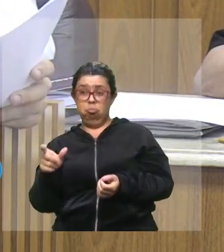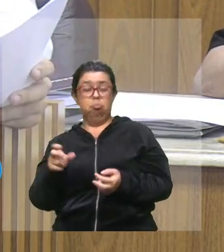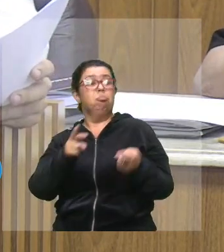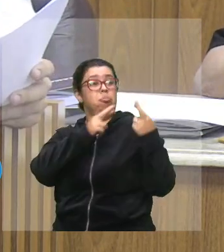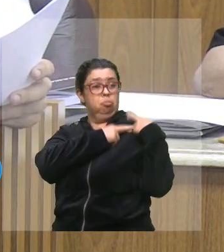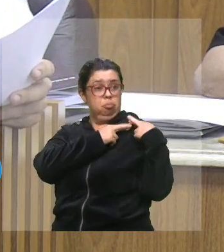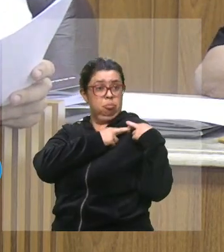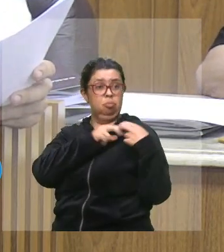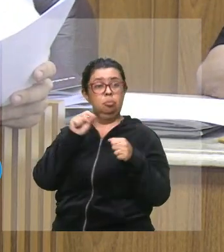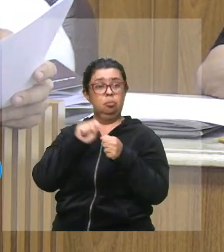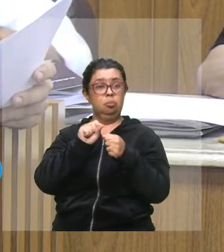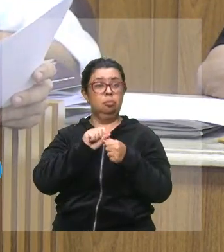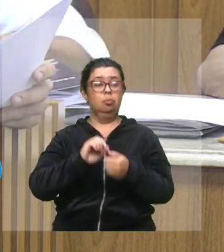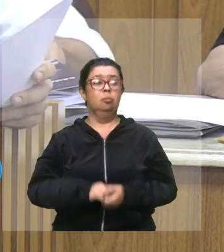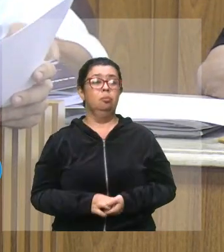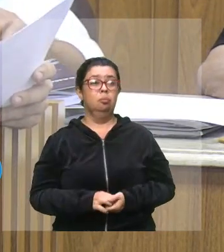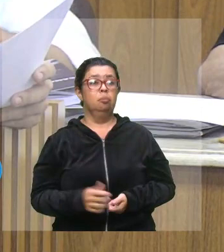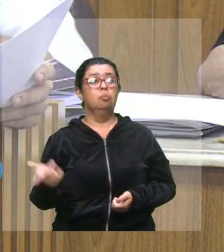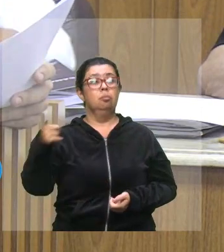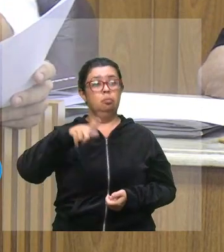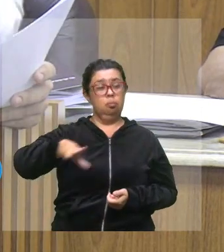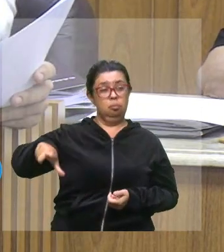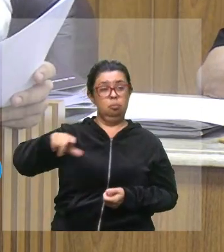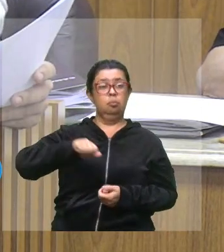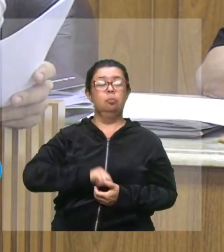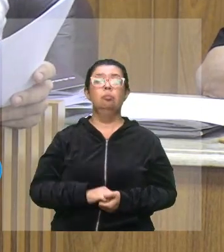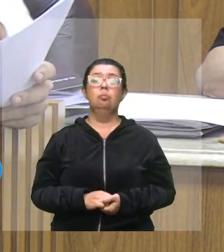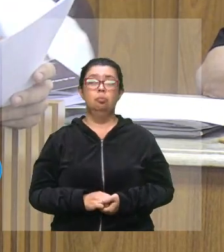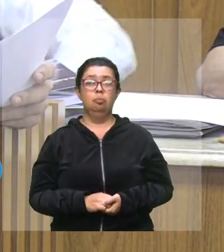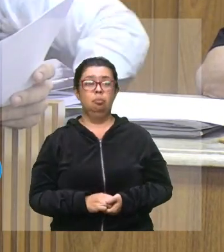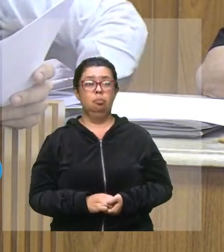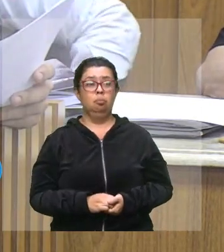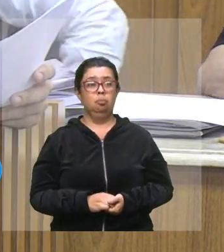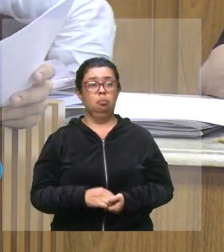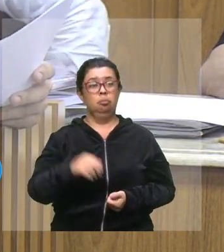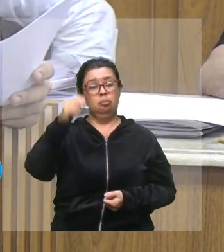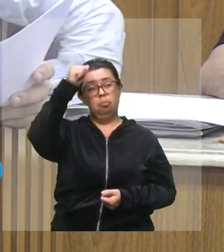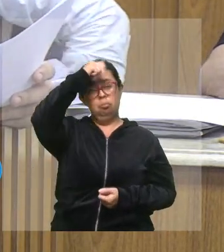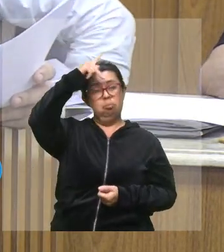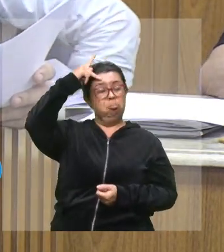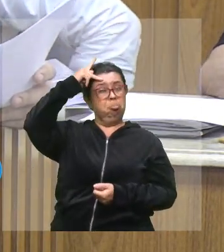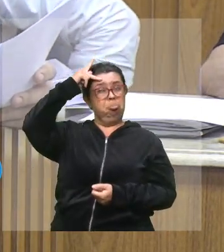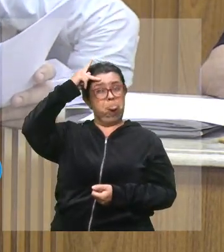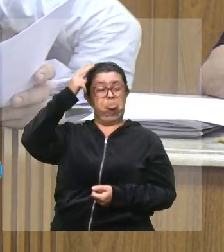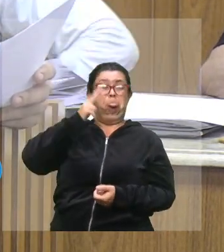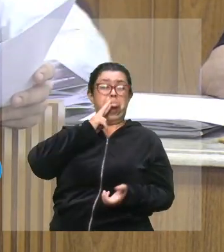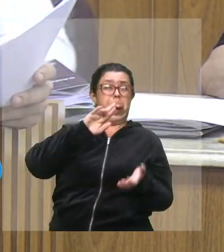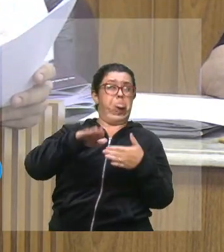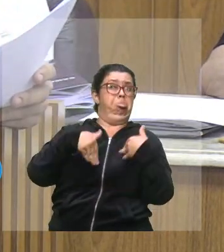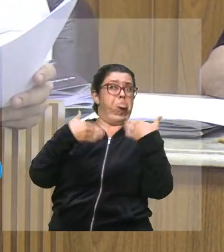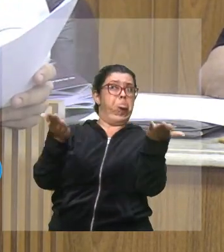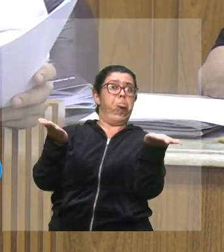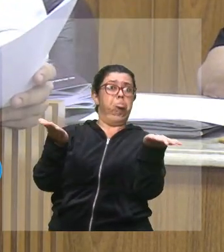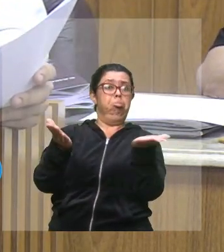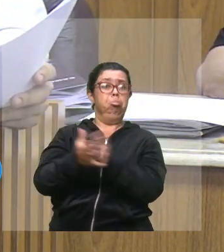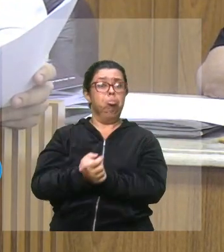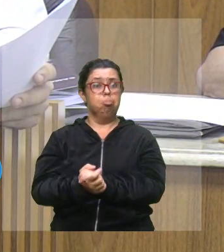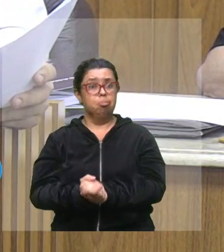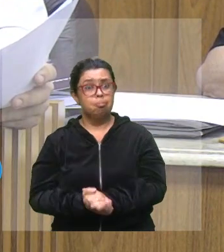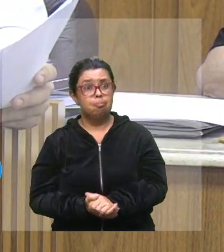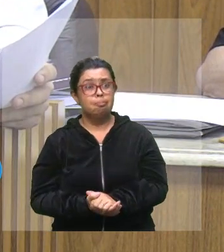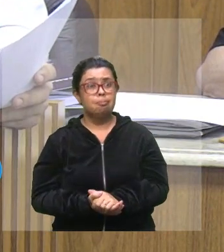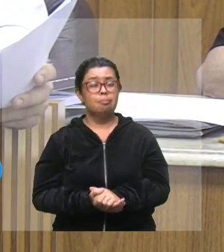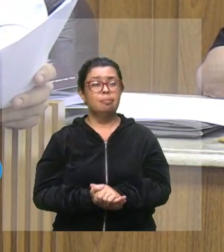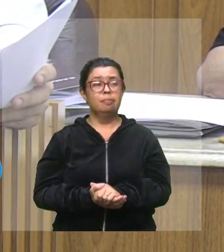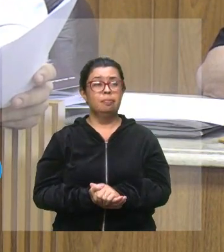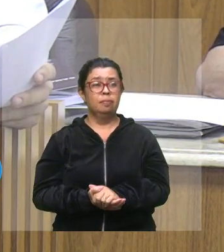decisão? E, novamente, a prefeitura deu um show de insensatez na resposta. O requerimento